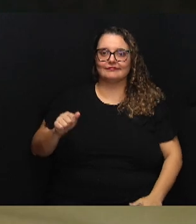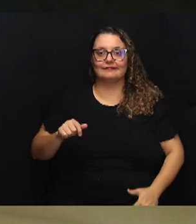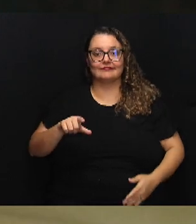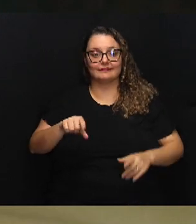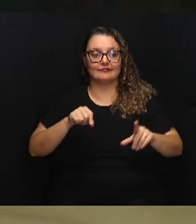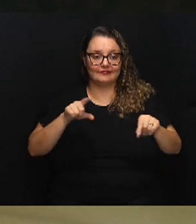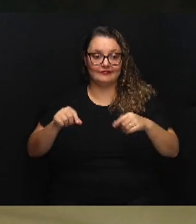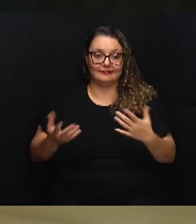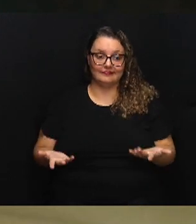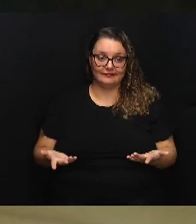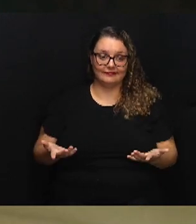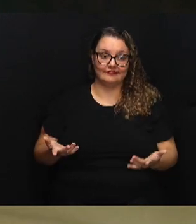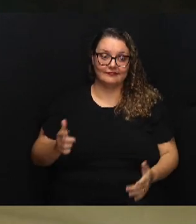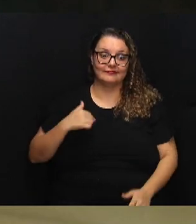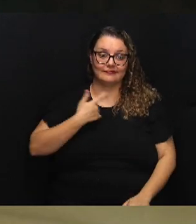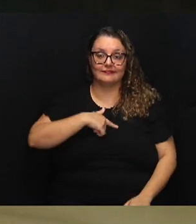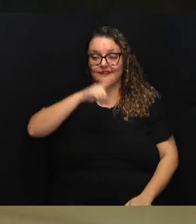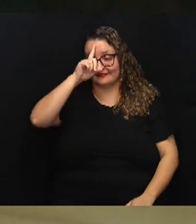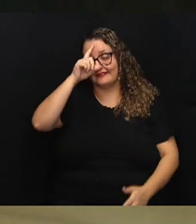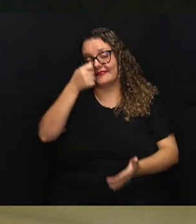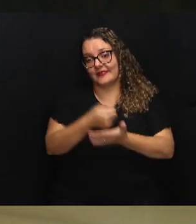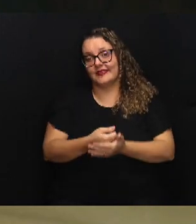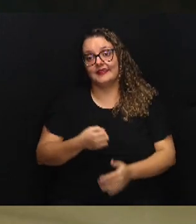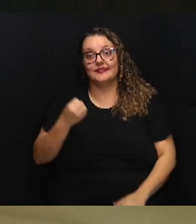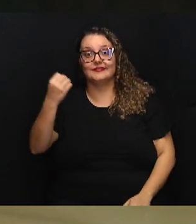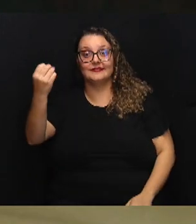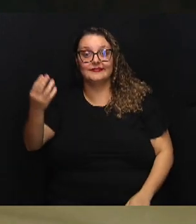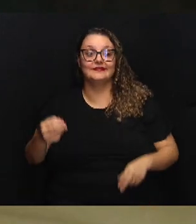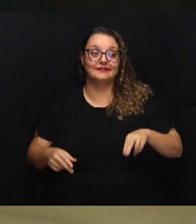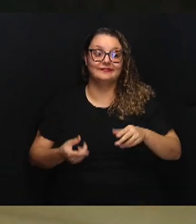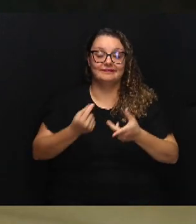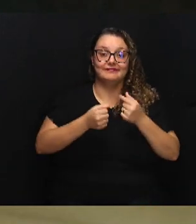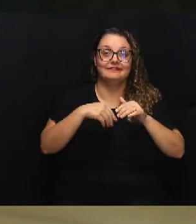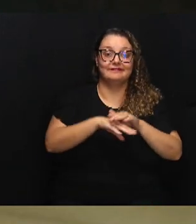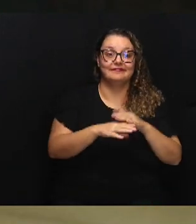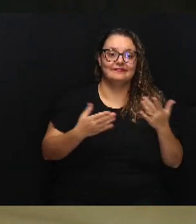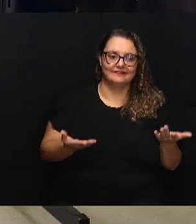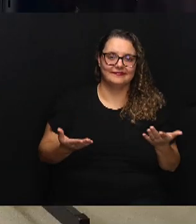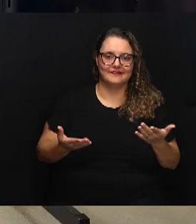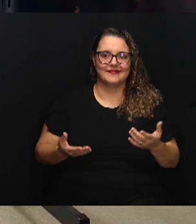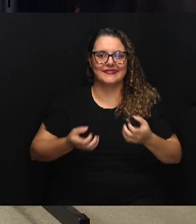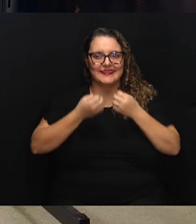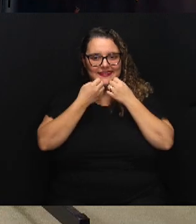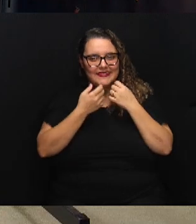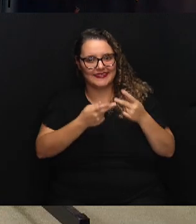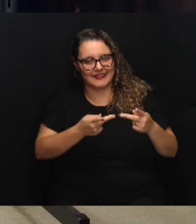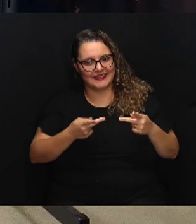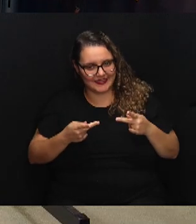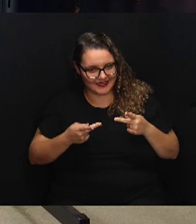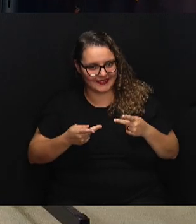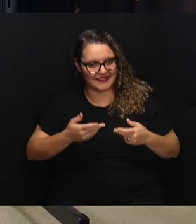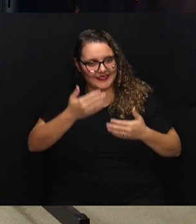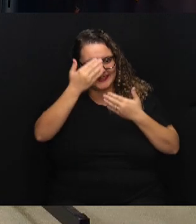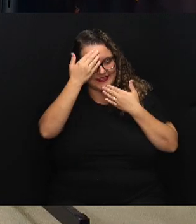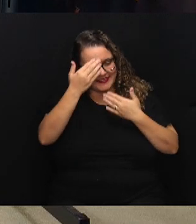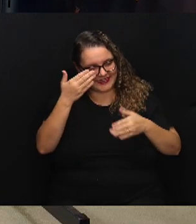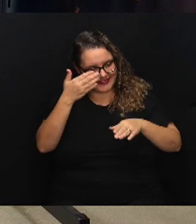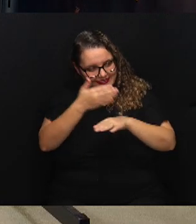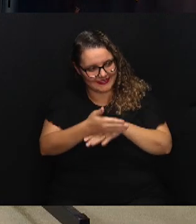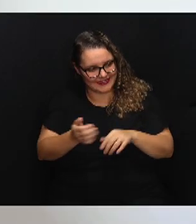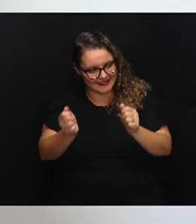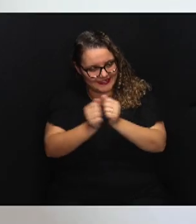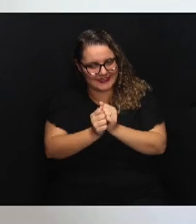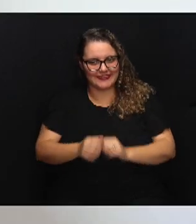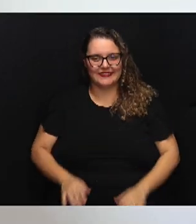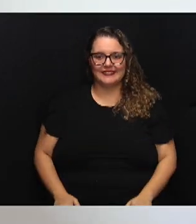né, que a gente decide aí entre viajar ou guardar dinheiro. Seja muito bem-vinda, obrigada pela sua participação.